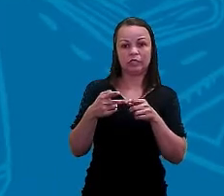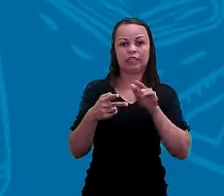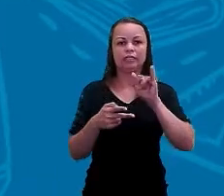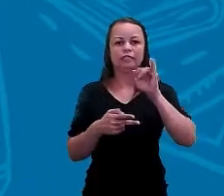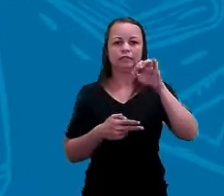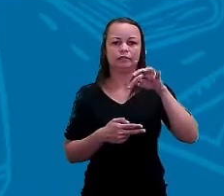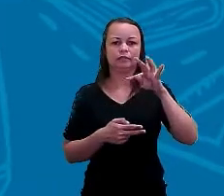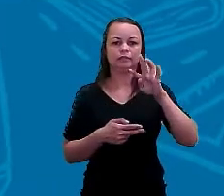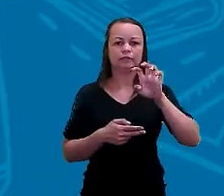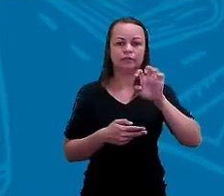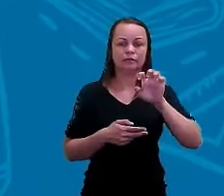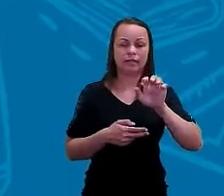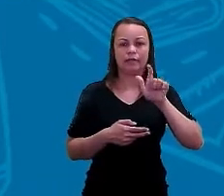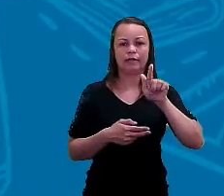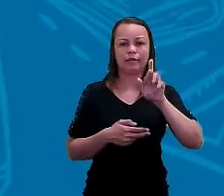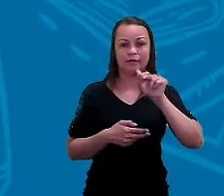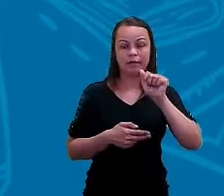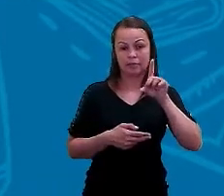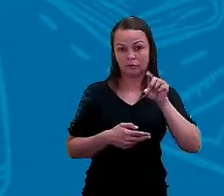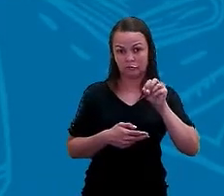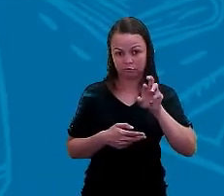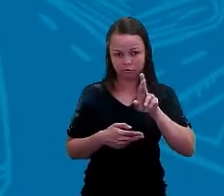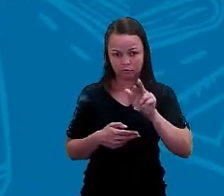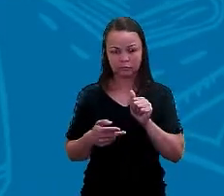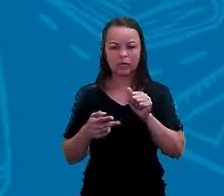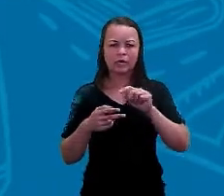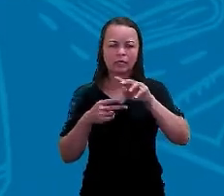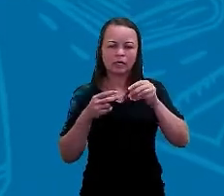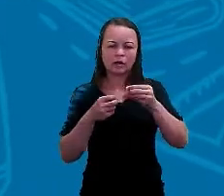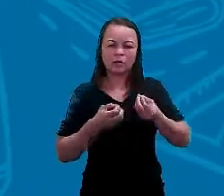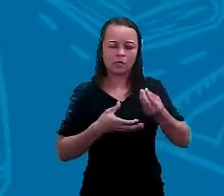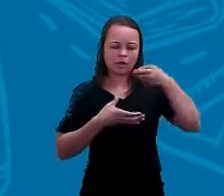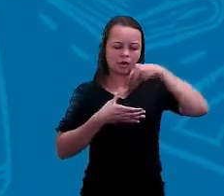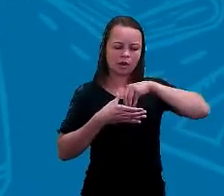integradora, que vai pegar essas informações do meio interno e do meio externo e vai